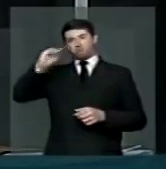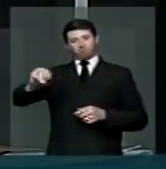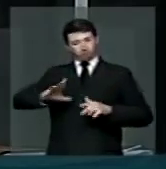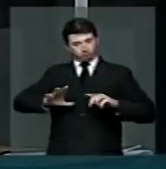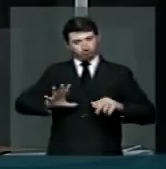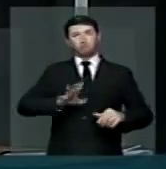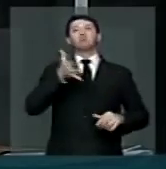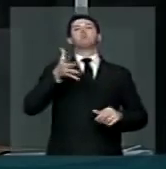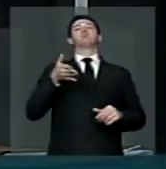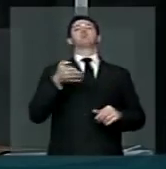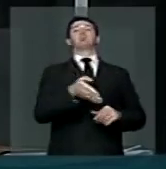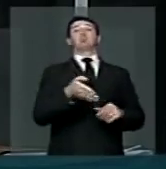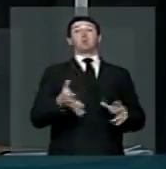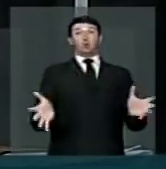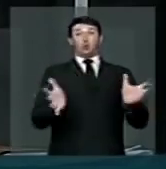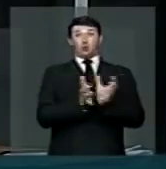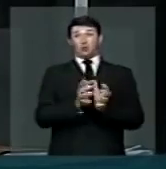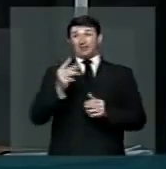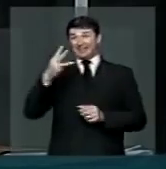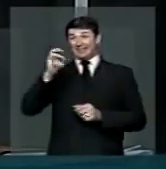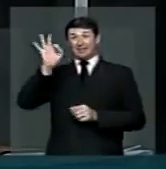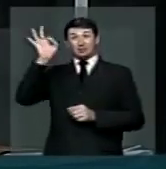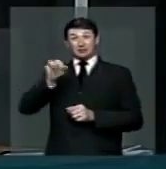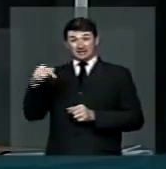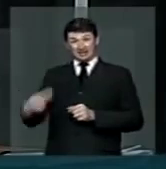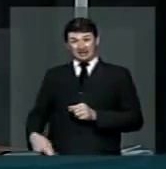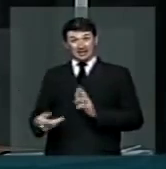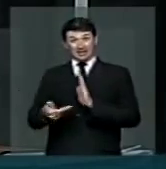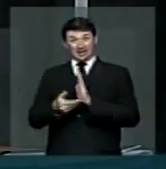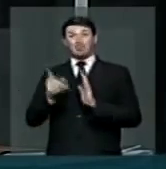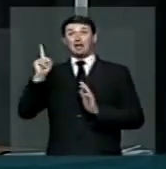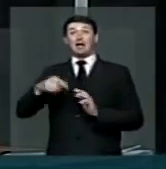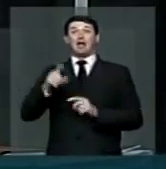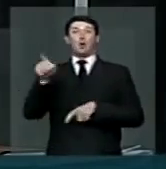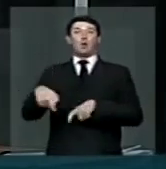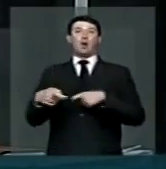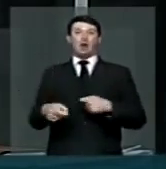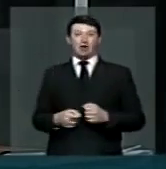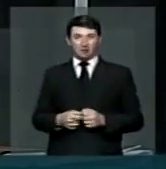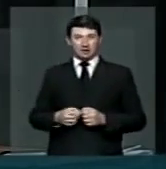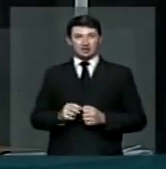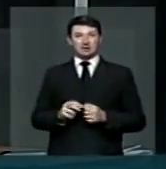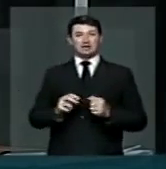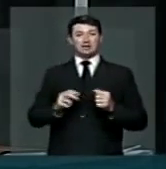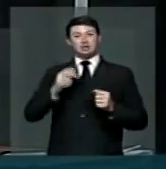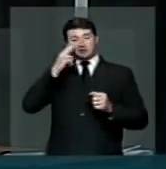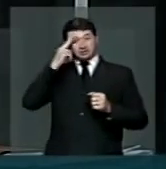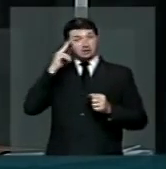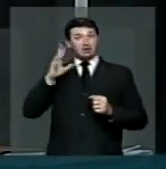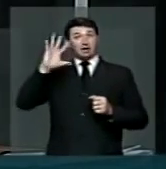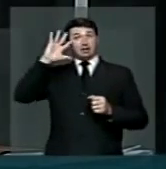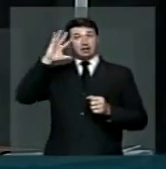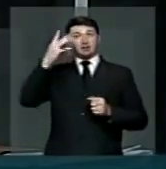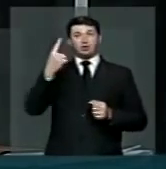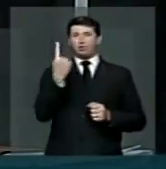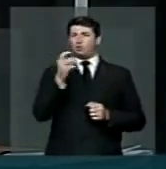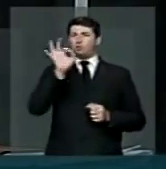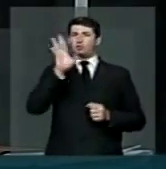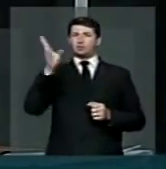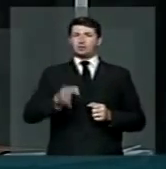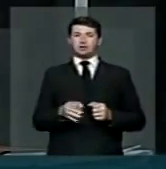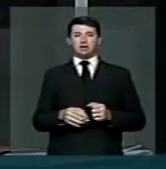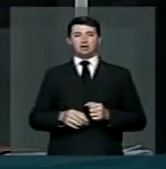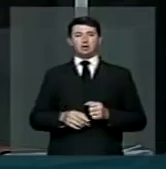bancada ruralista tem 30% dos parlamentares desta Casa e representa as decisões de 1%